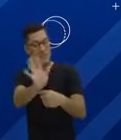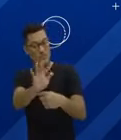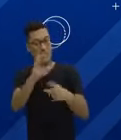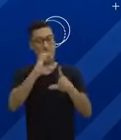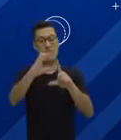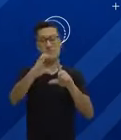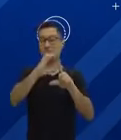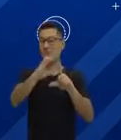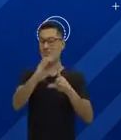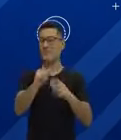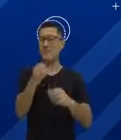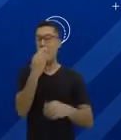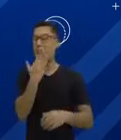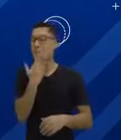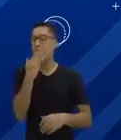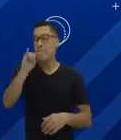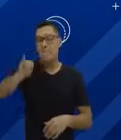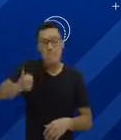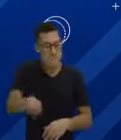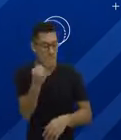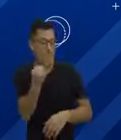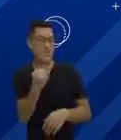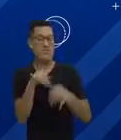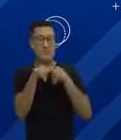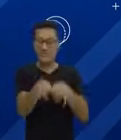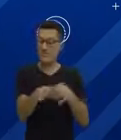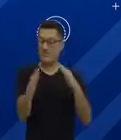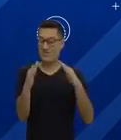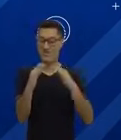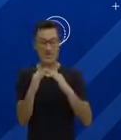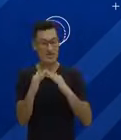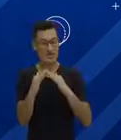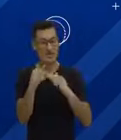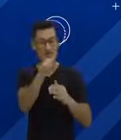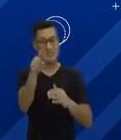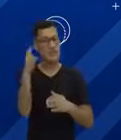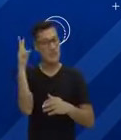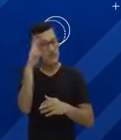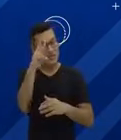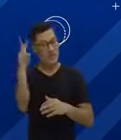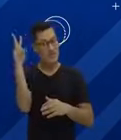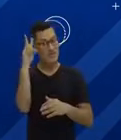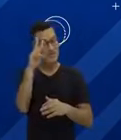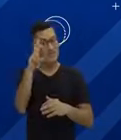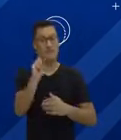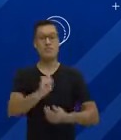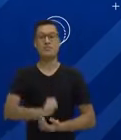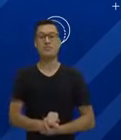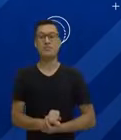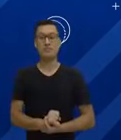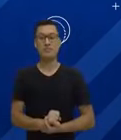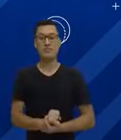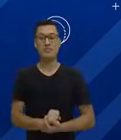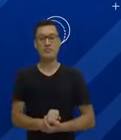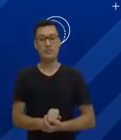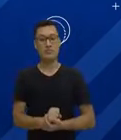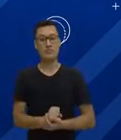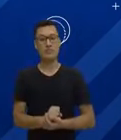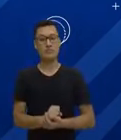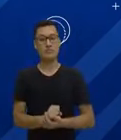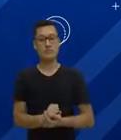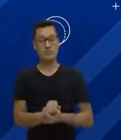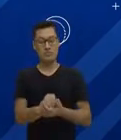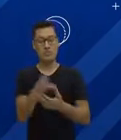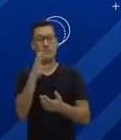Então, olha só, aproveite, pessoal. Fique em casa e aproveite. Lembrando aos senhores que esses conteúdos, eles